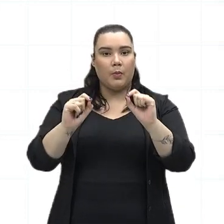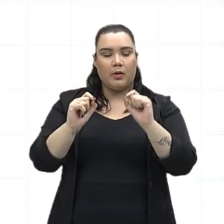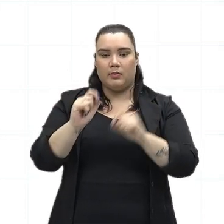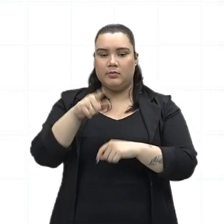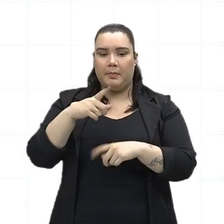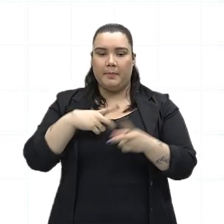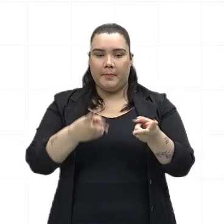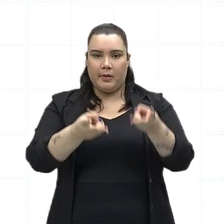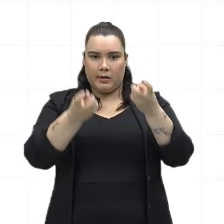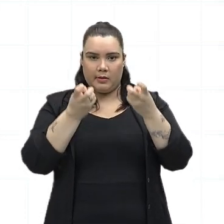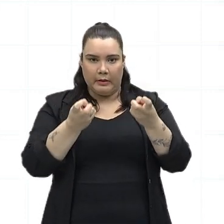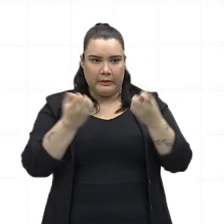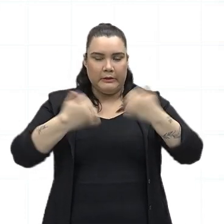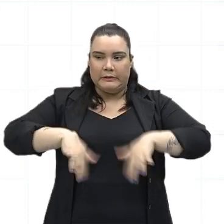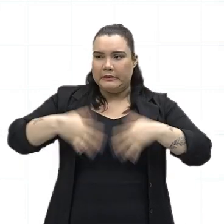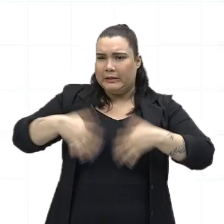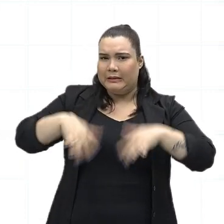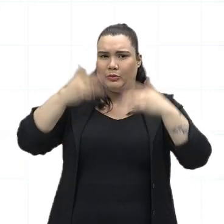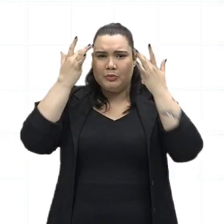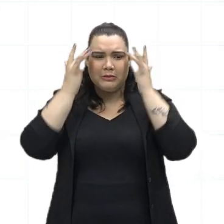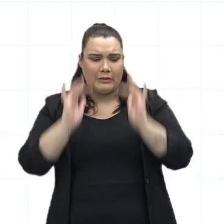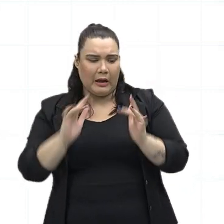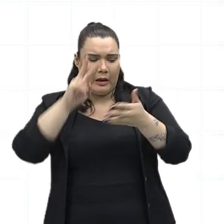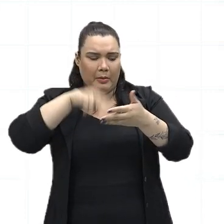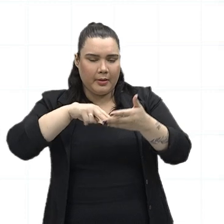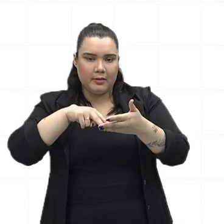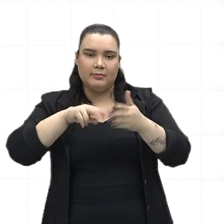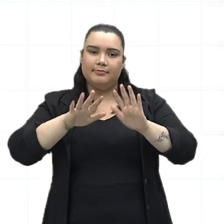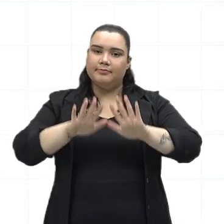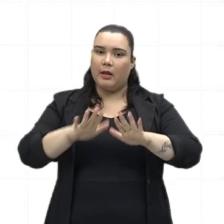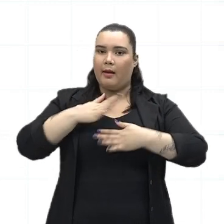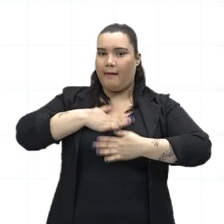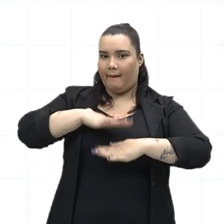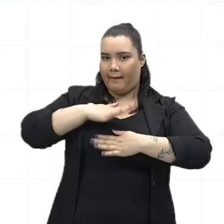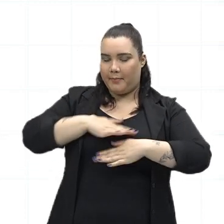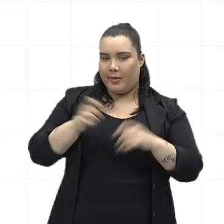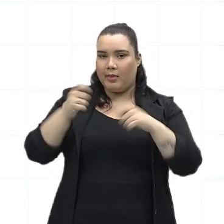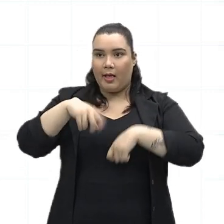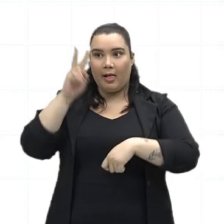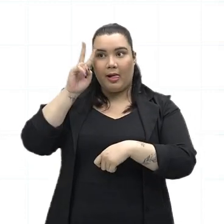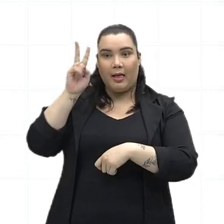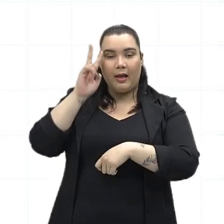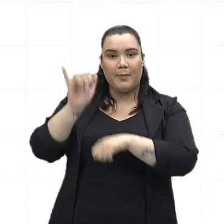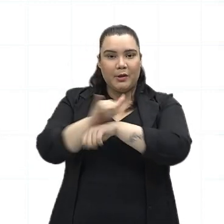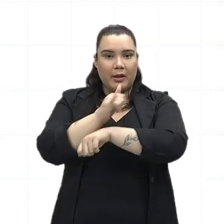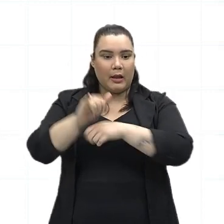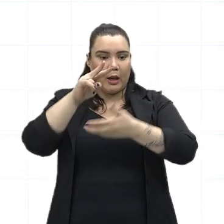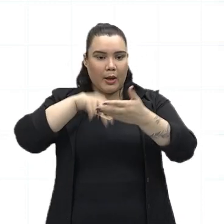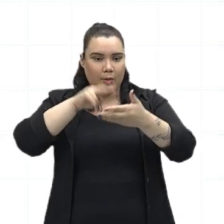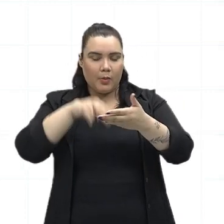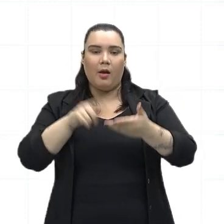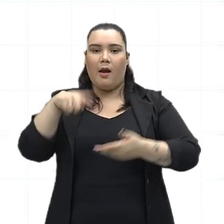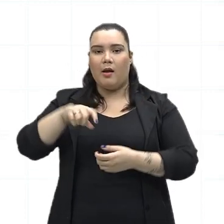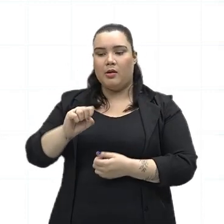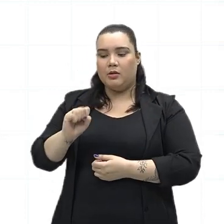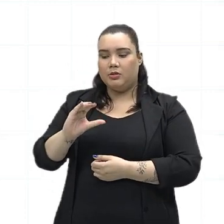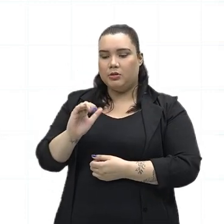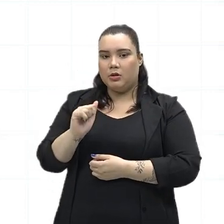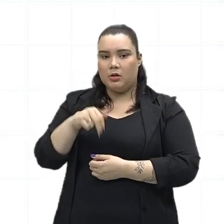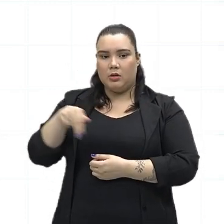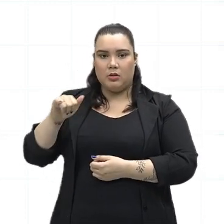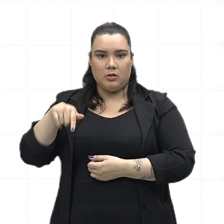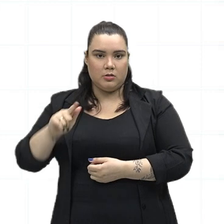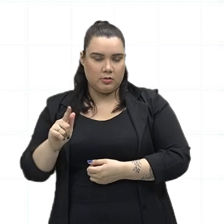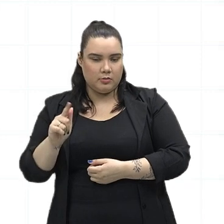com o texto? Vai se desesperar? Não, você vai trabalhar as técnicas de leitura e o scanning é uma delas, tá bom? E na